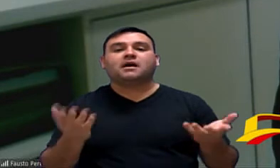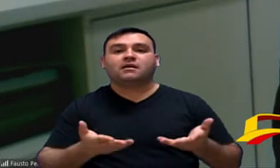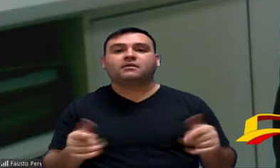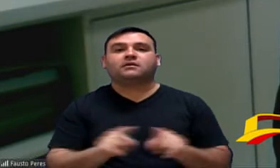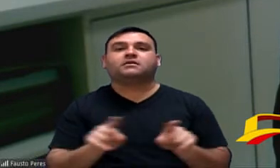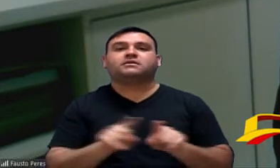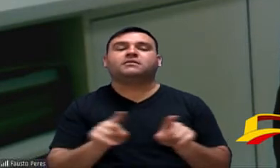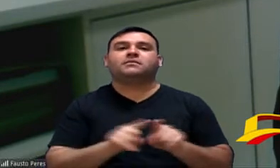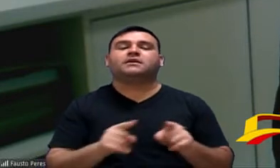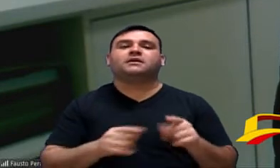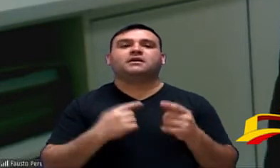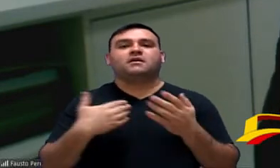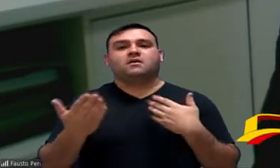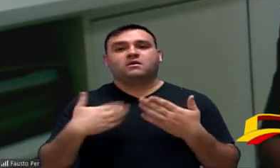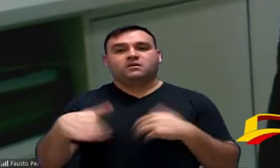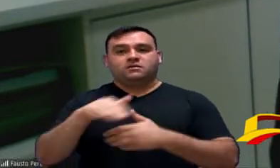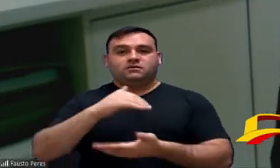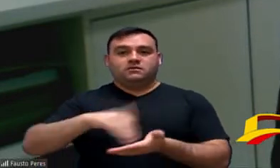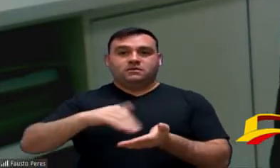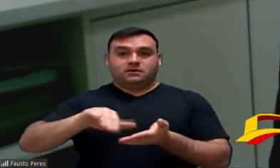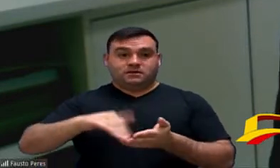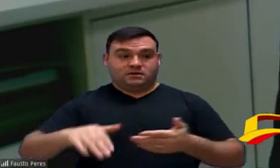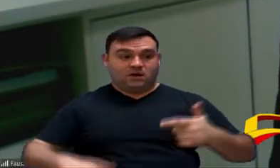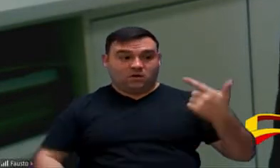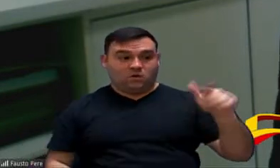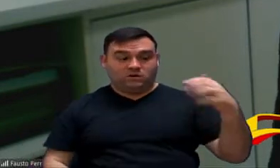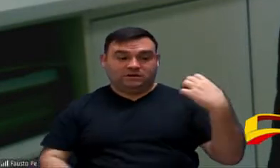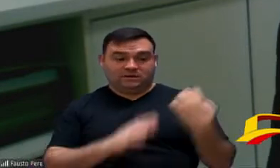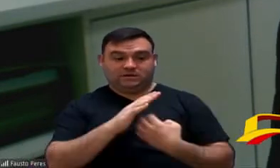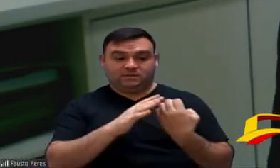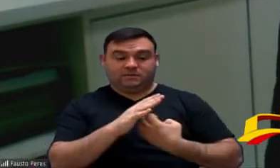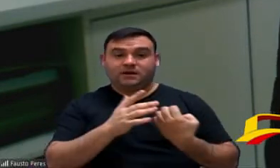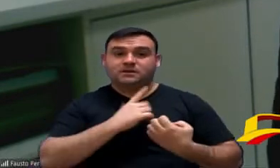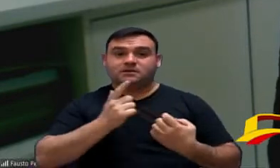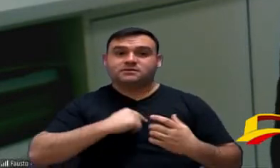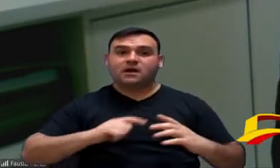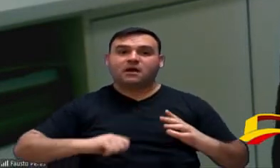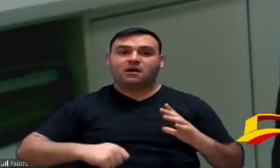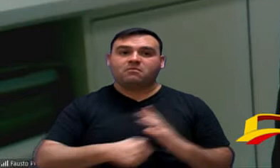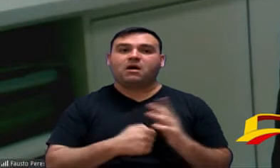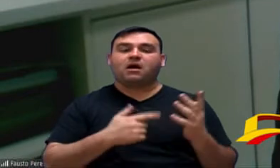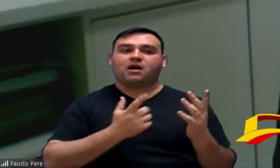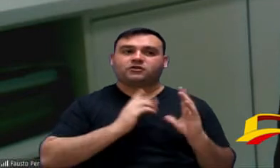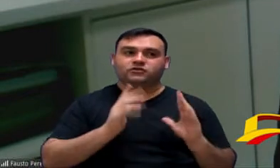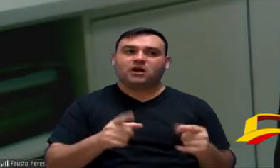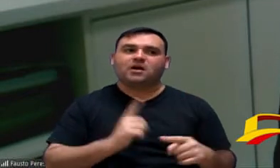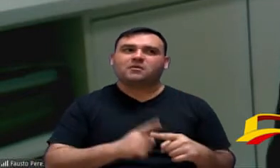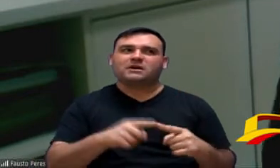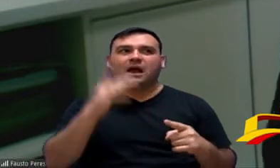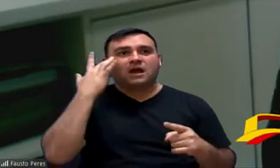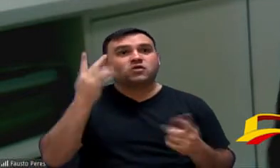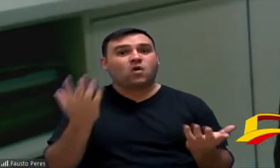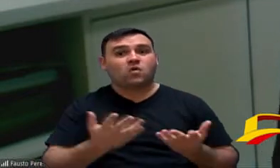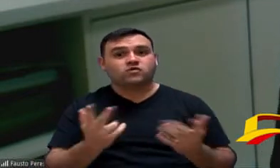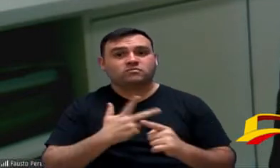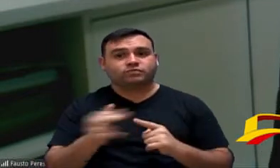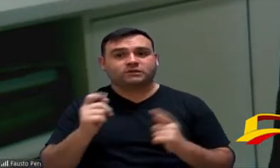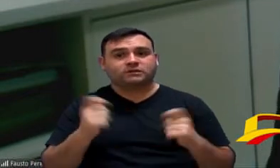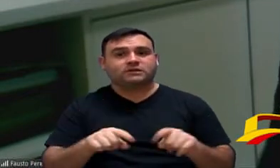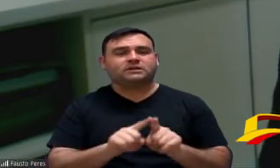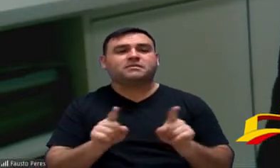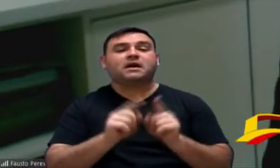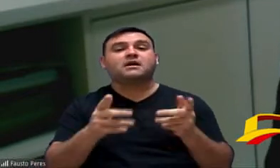com o secretário, falou que a segunda empresa tinha entrado com recurso, que esse recurso acho que venceria hoje, né?